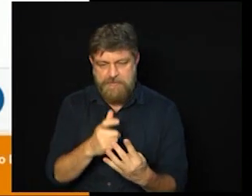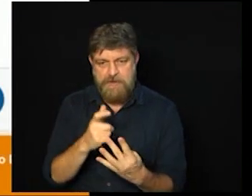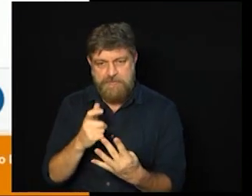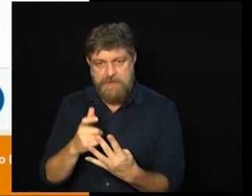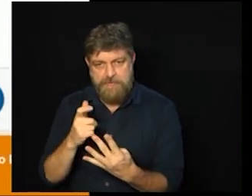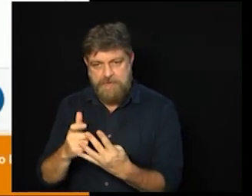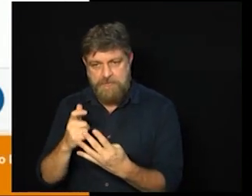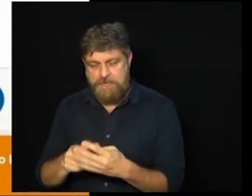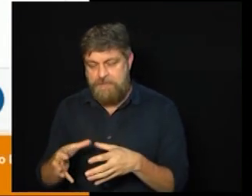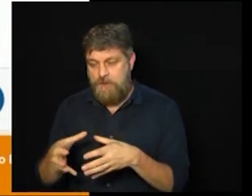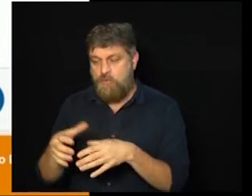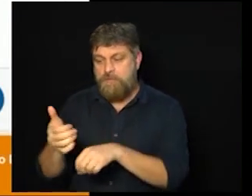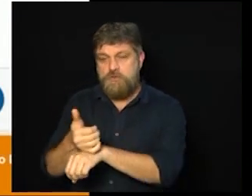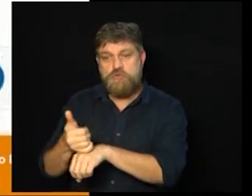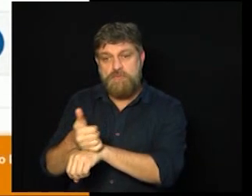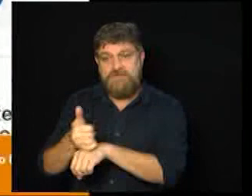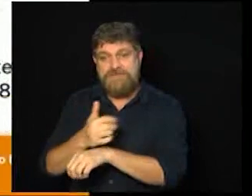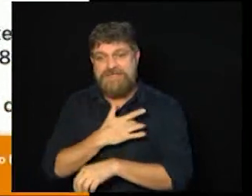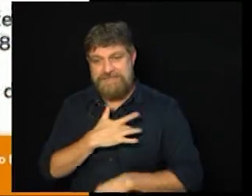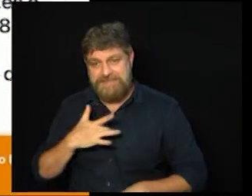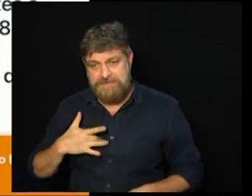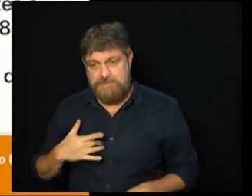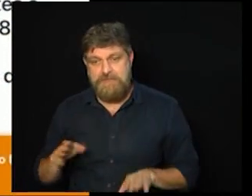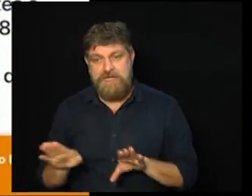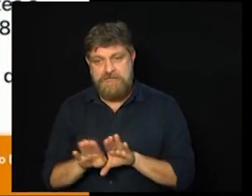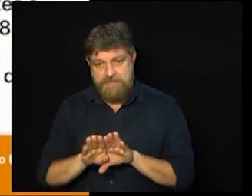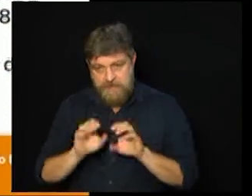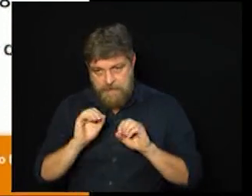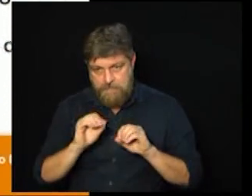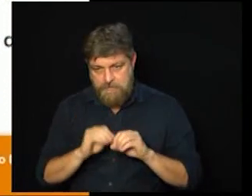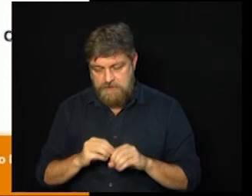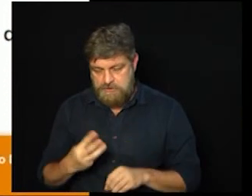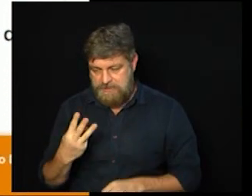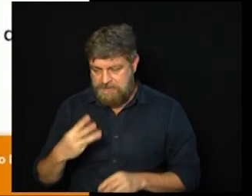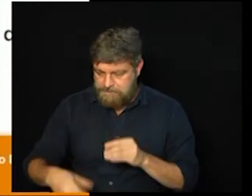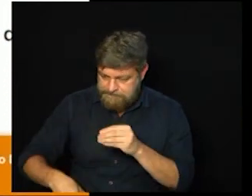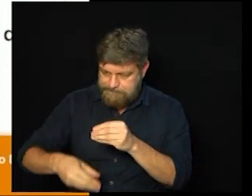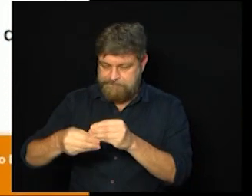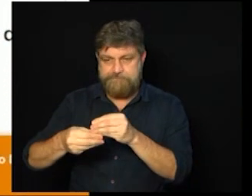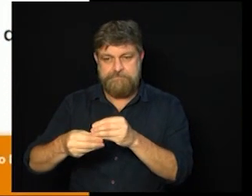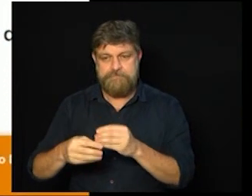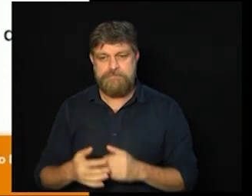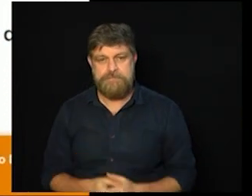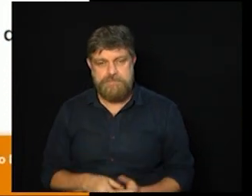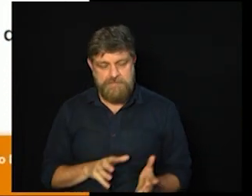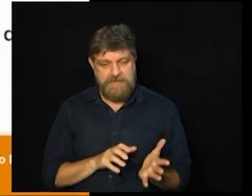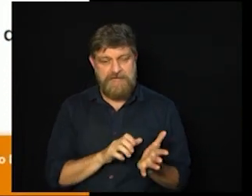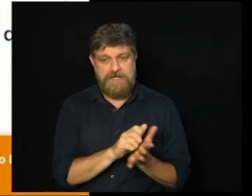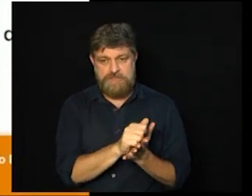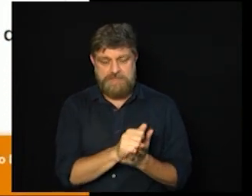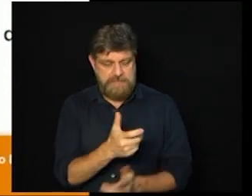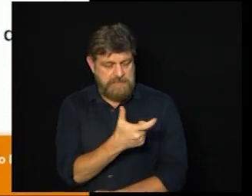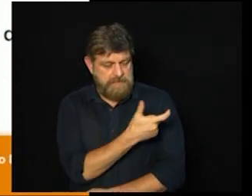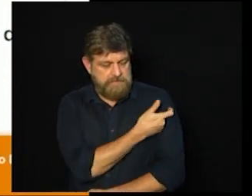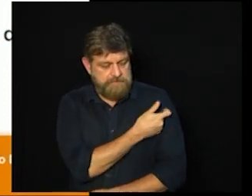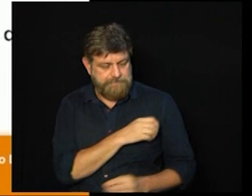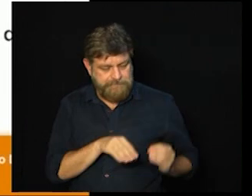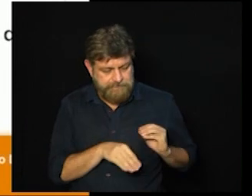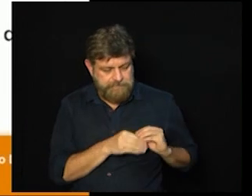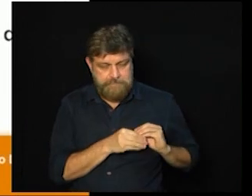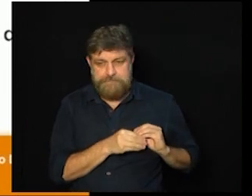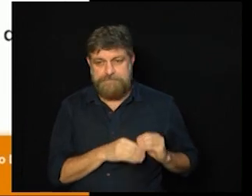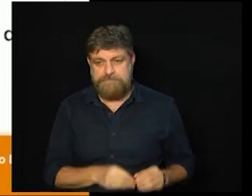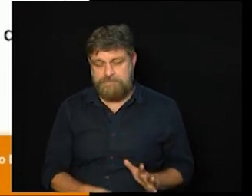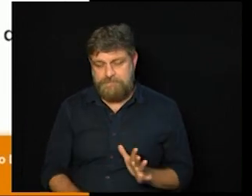disponíveis para este grupo que é bem pode aí fazer o agendamento para a tomada da